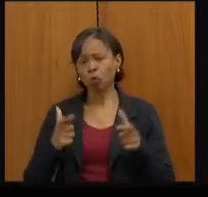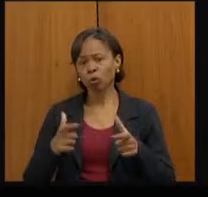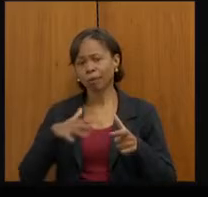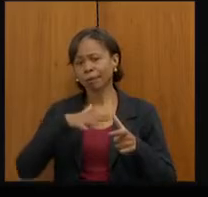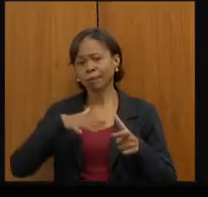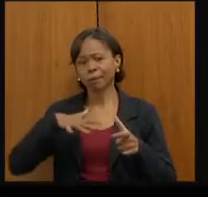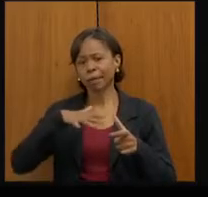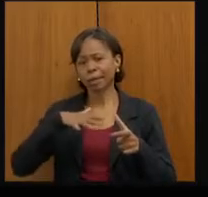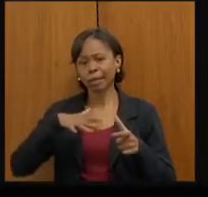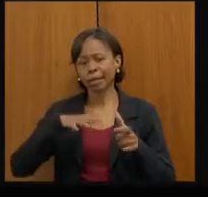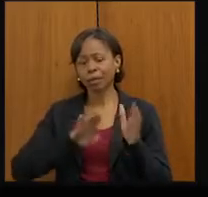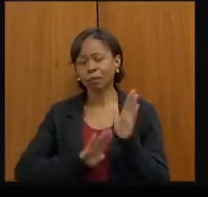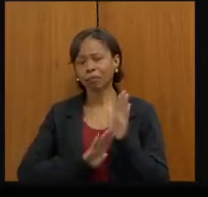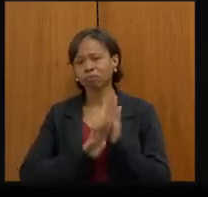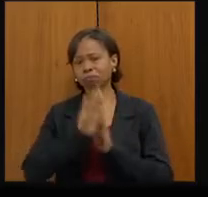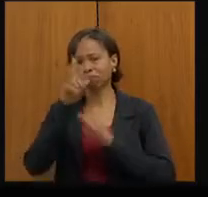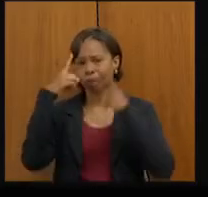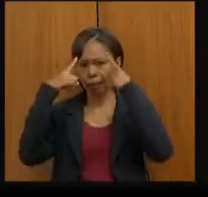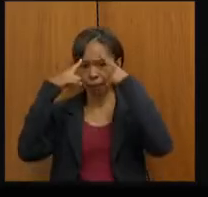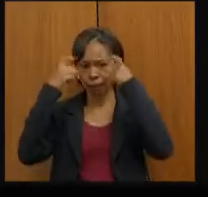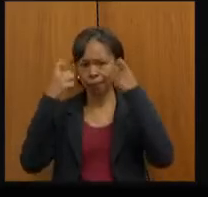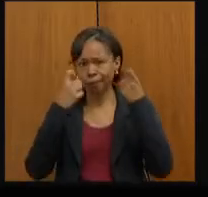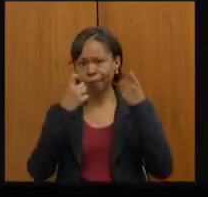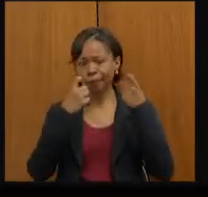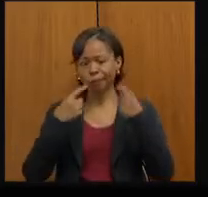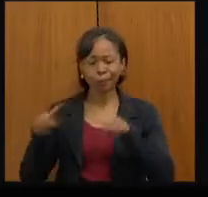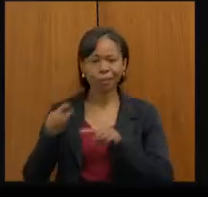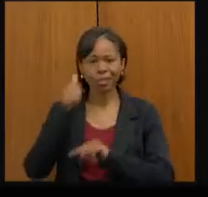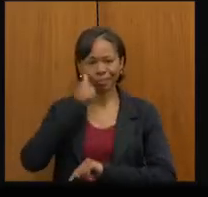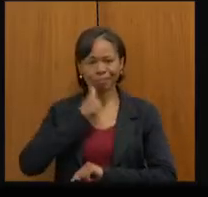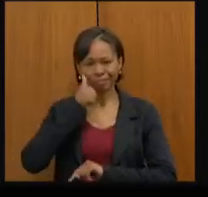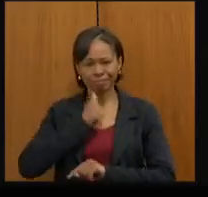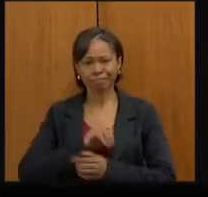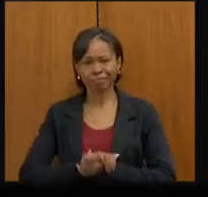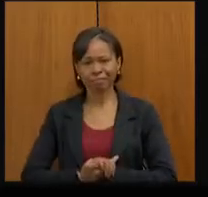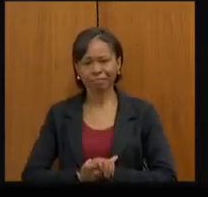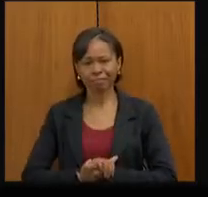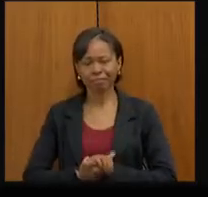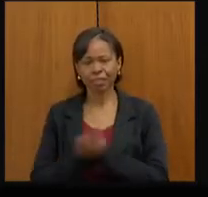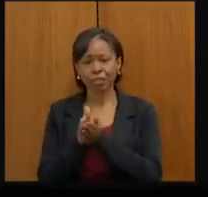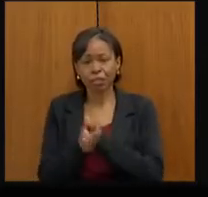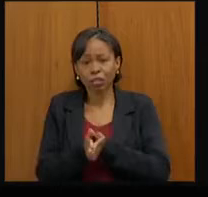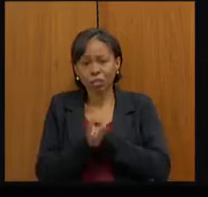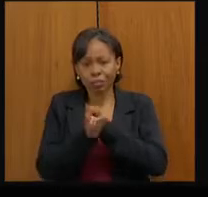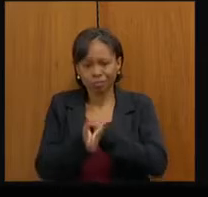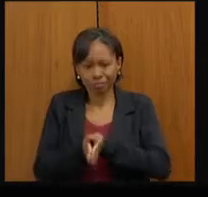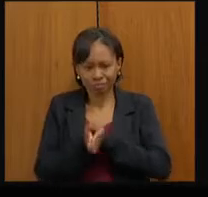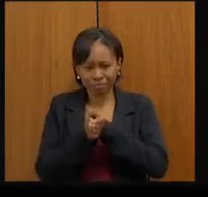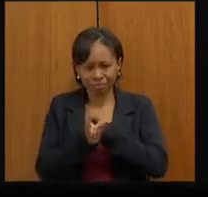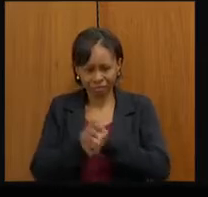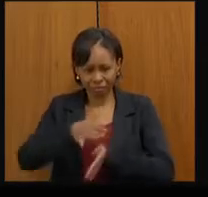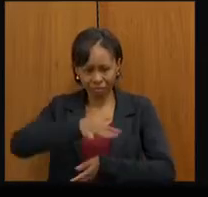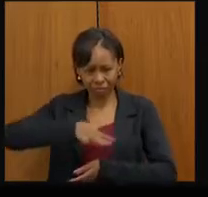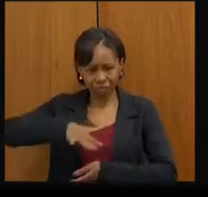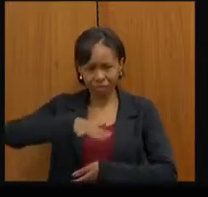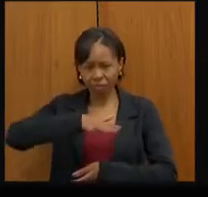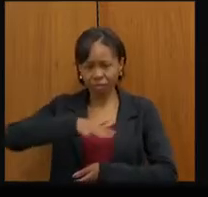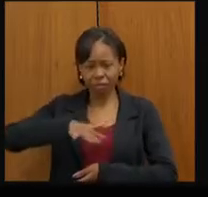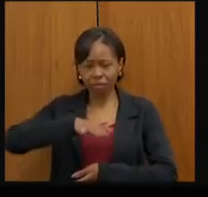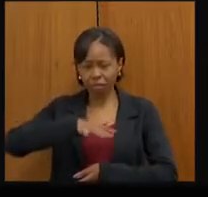de violência contra a mulher são alto é o Vale do Jequitinhonha é hoje tem uma carência muito